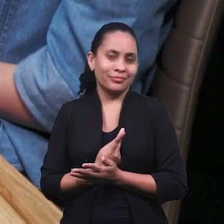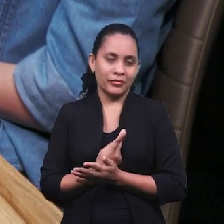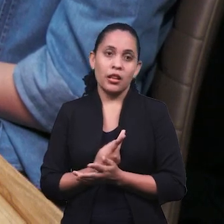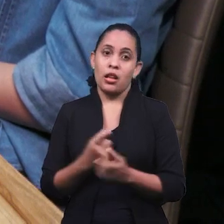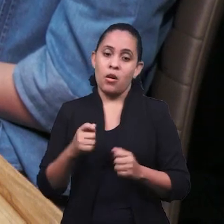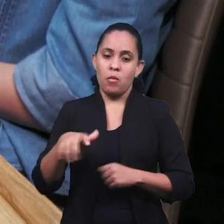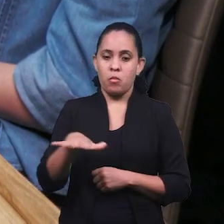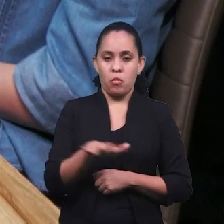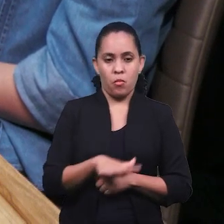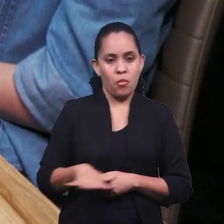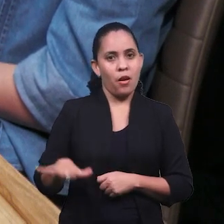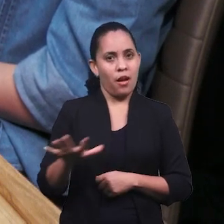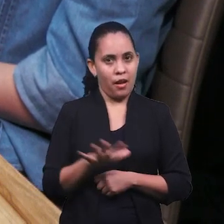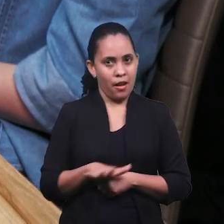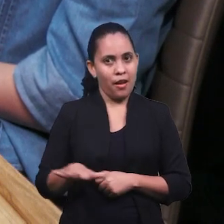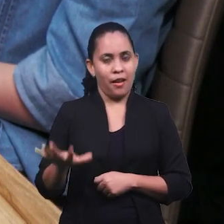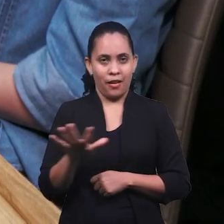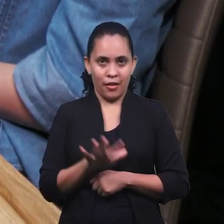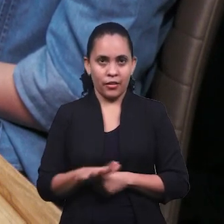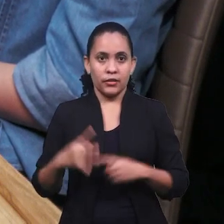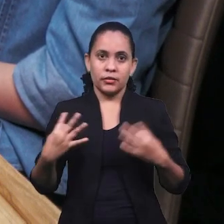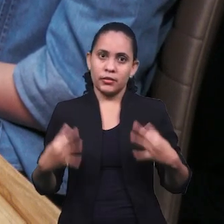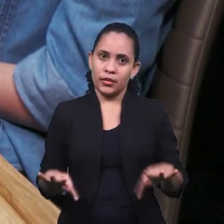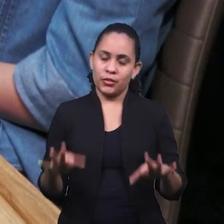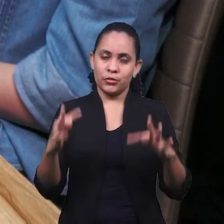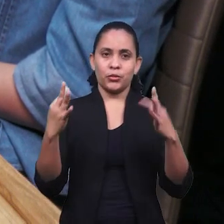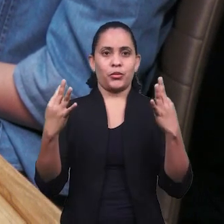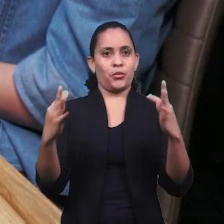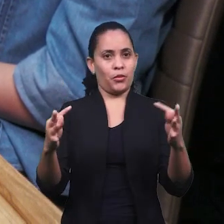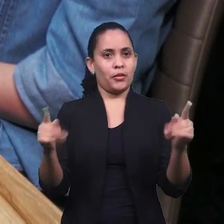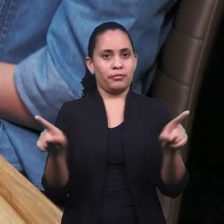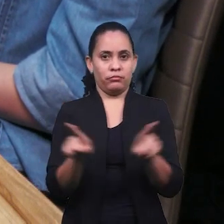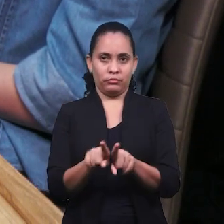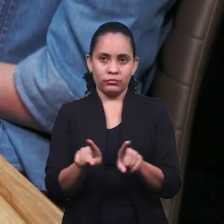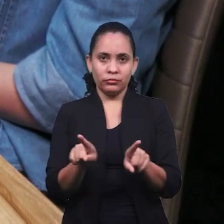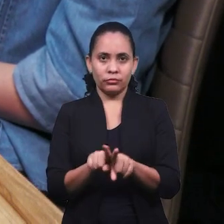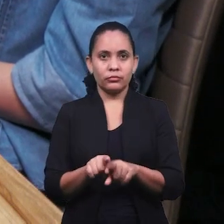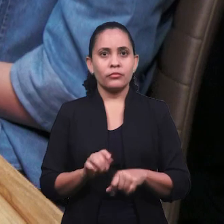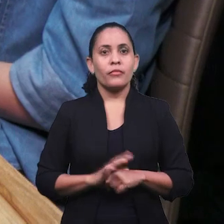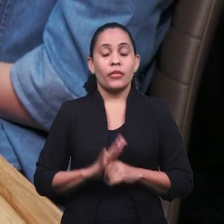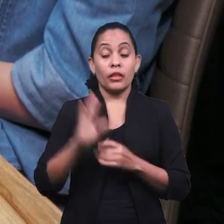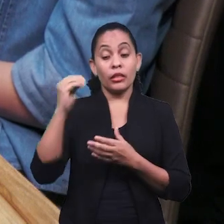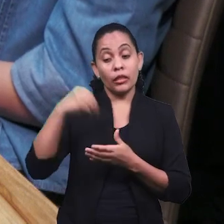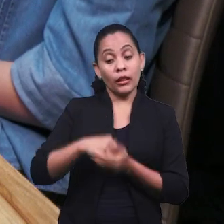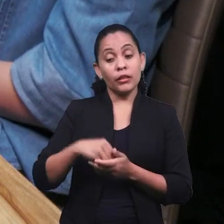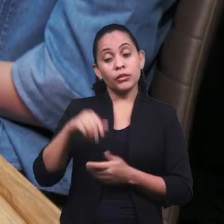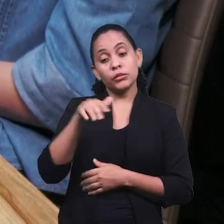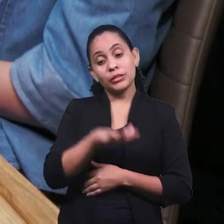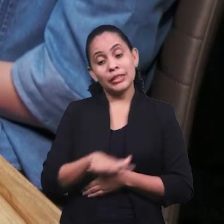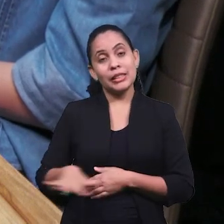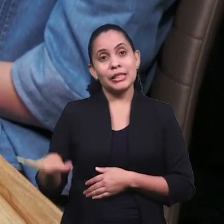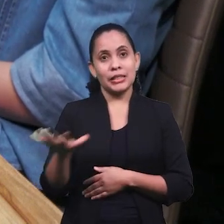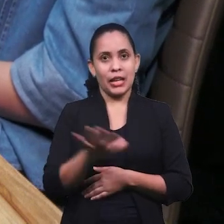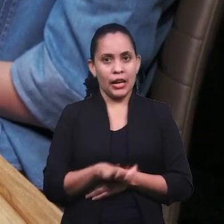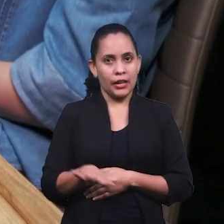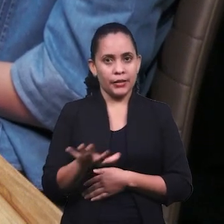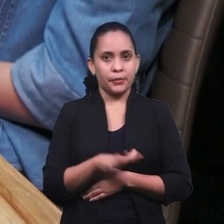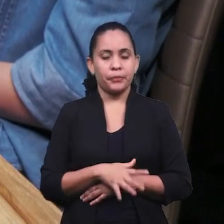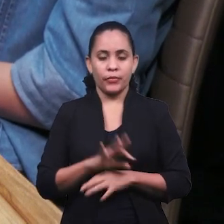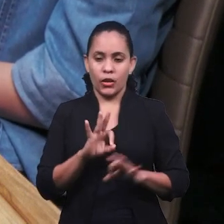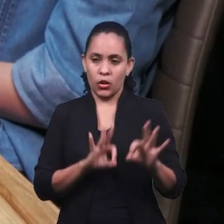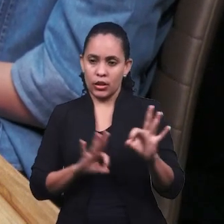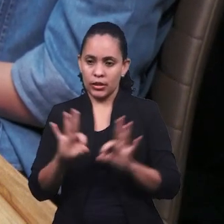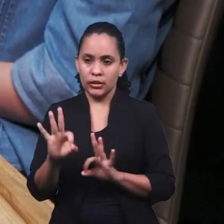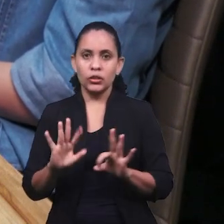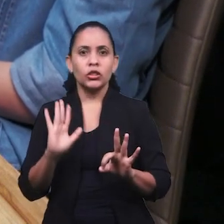boa para tomar decisões interessantes para o negócio. Temos mais um curso aqui que é Tecnologia em